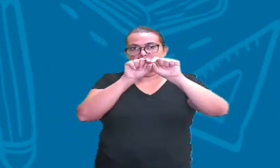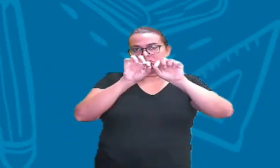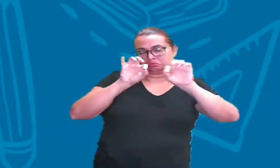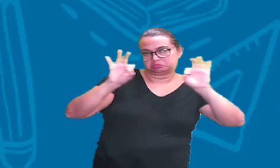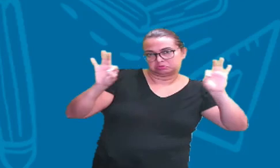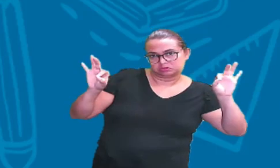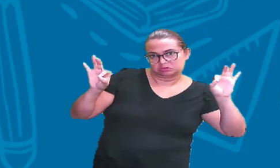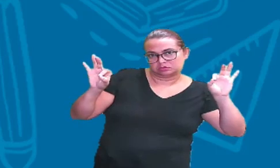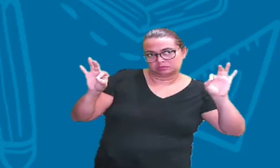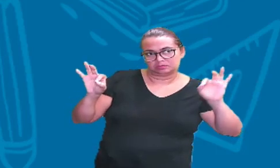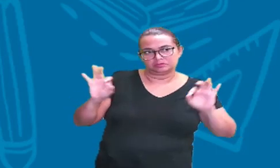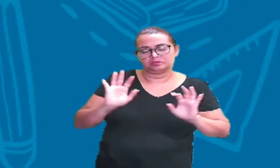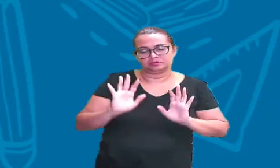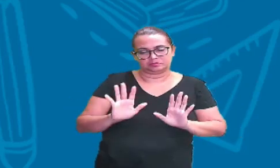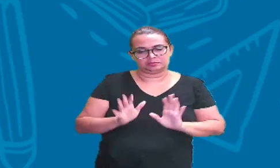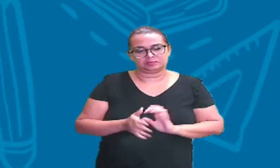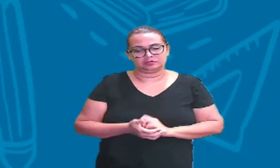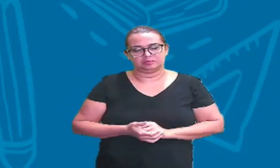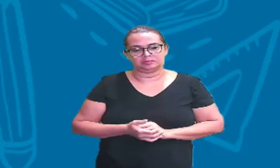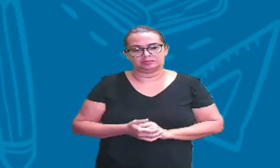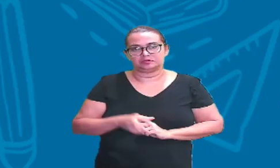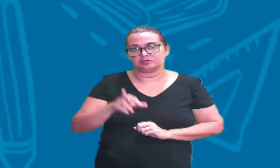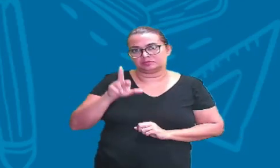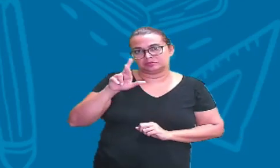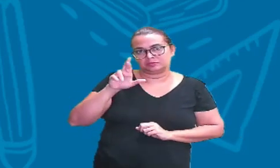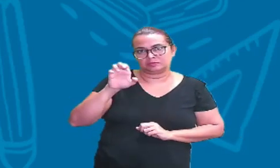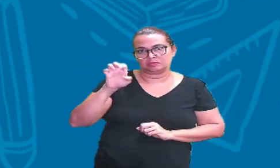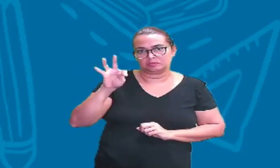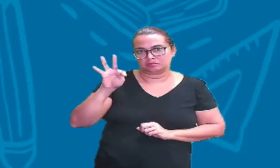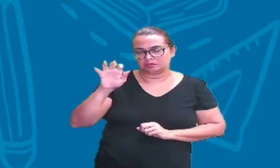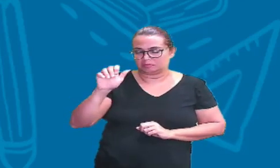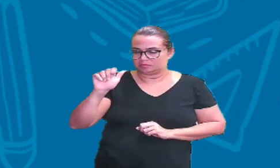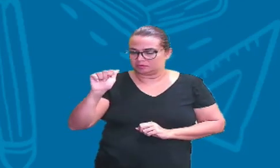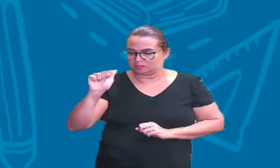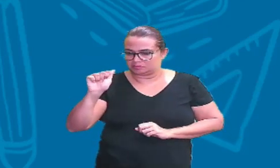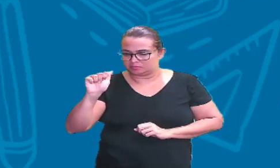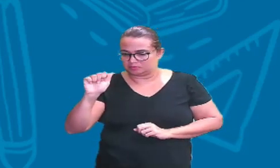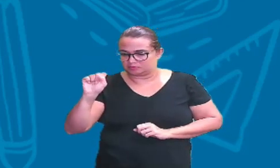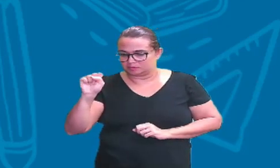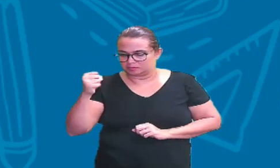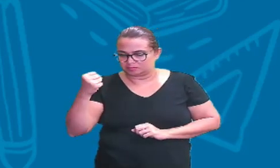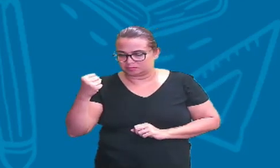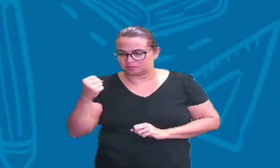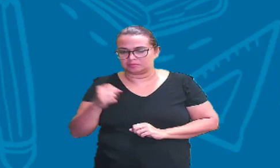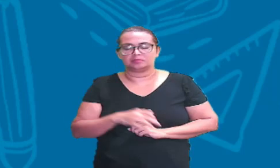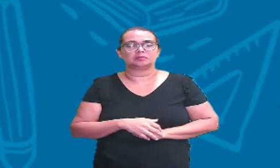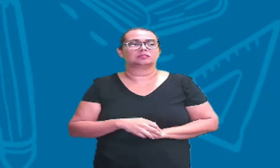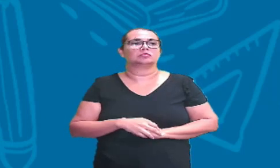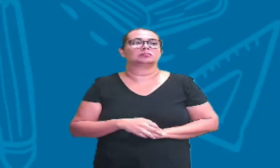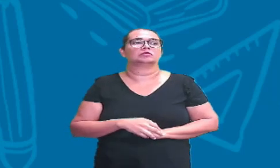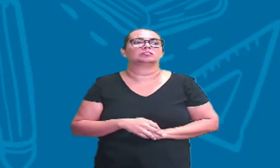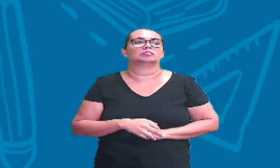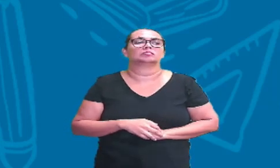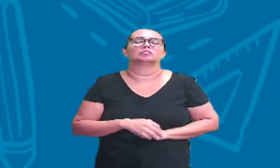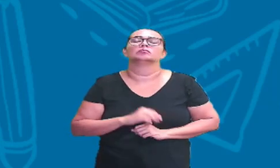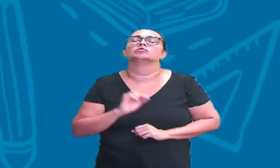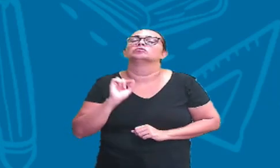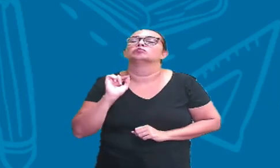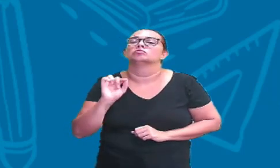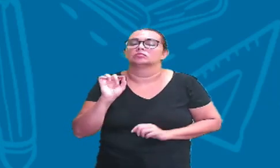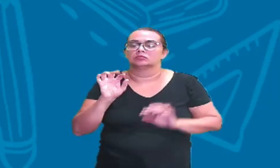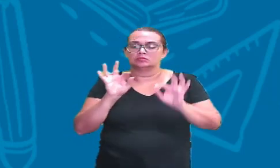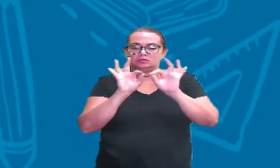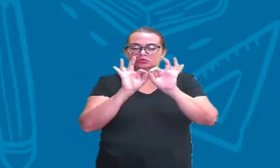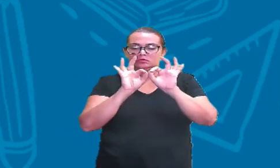Então, antes de falar o que são retas paralelas, eu vou recordar a vocês aqui o que são retas.